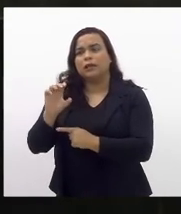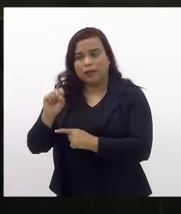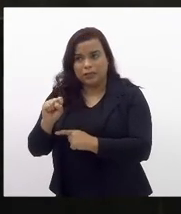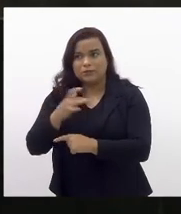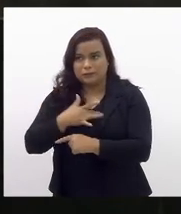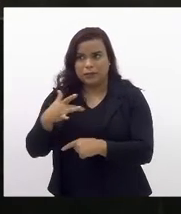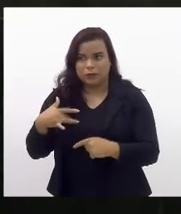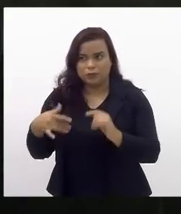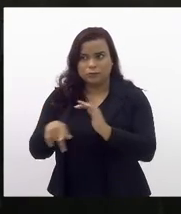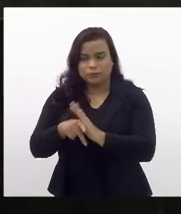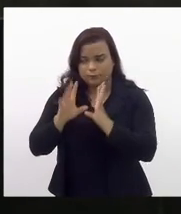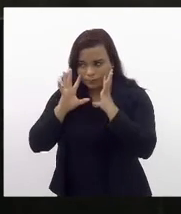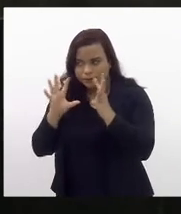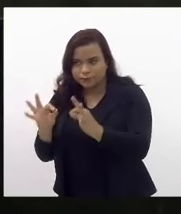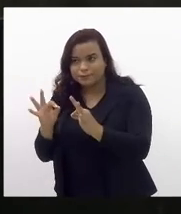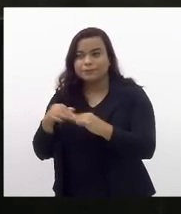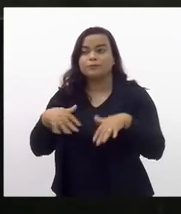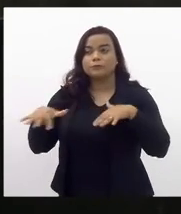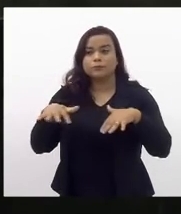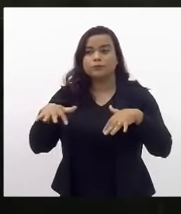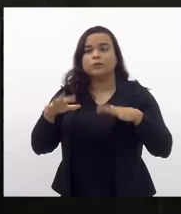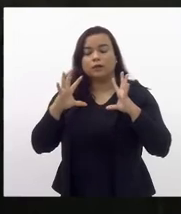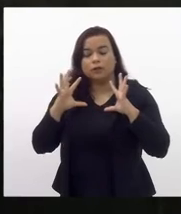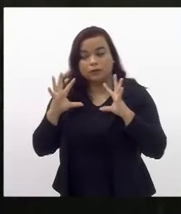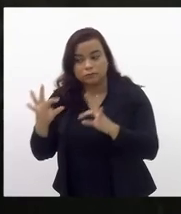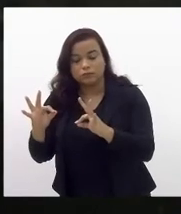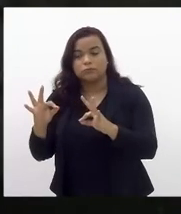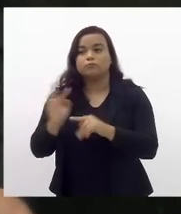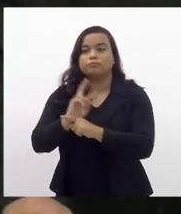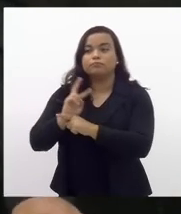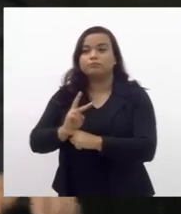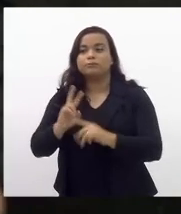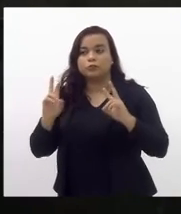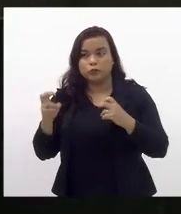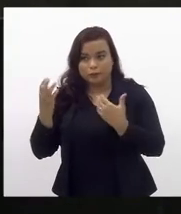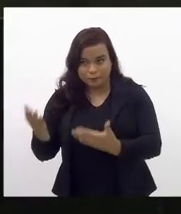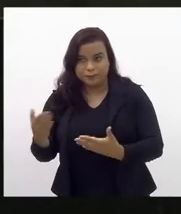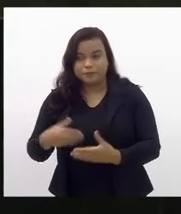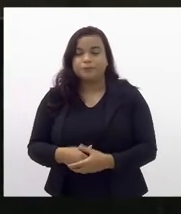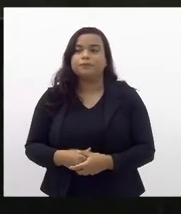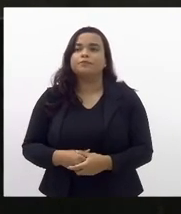movimento e chamar a atenção para que fiquemos novamente vigilantes sobre